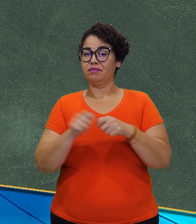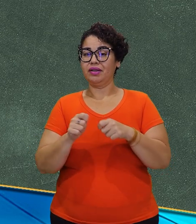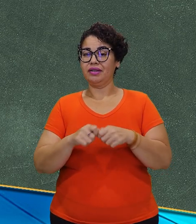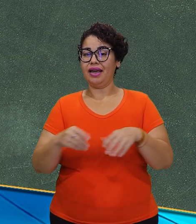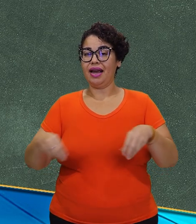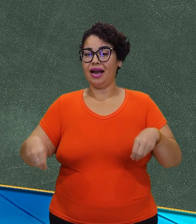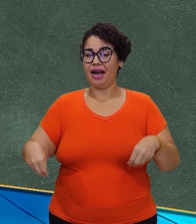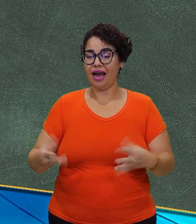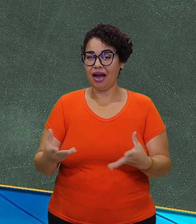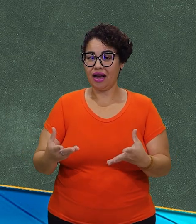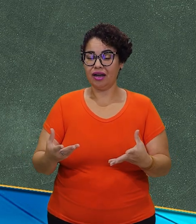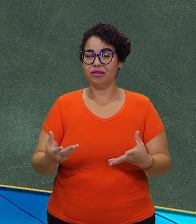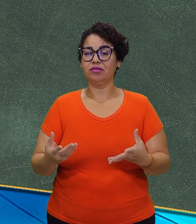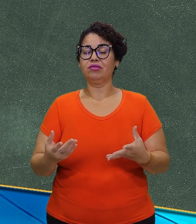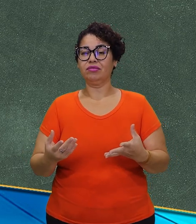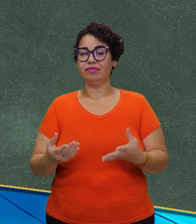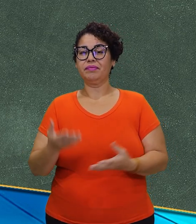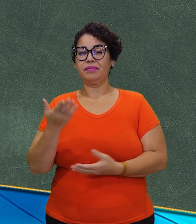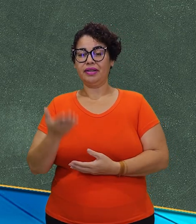fazer o gasto